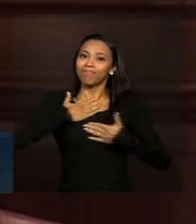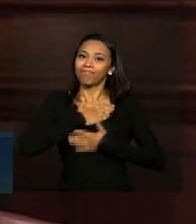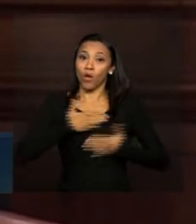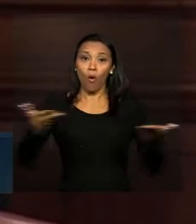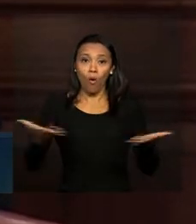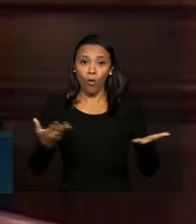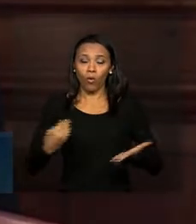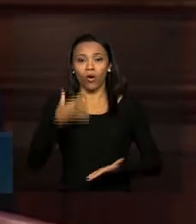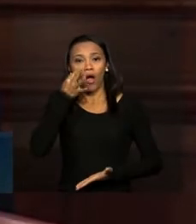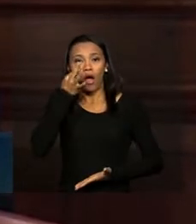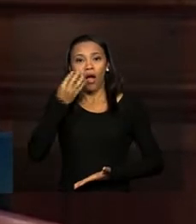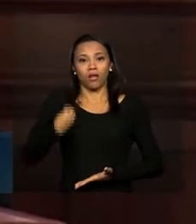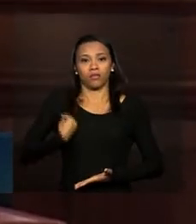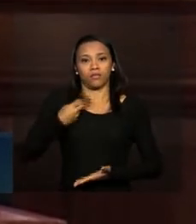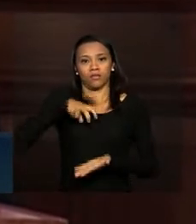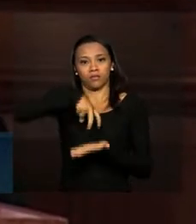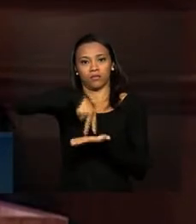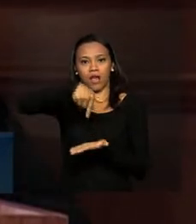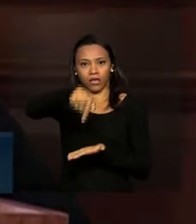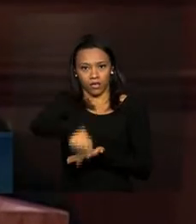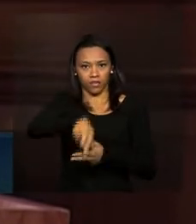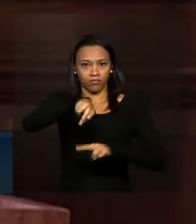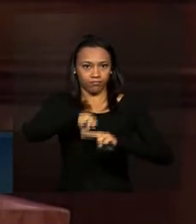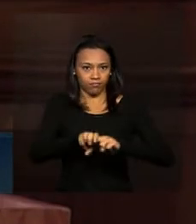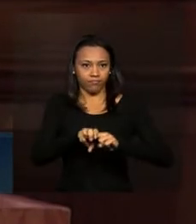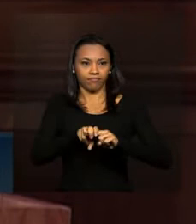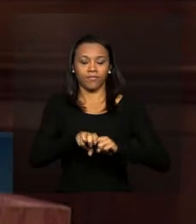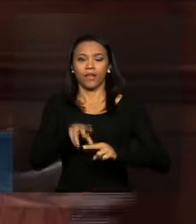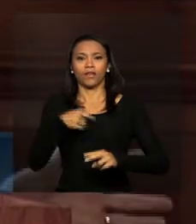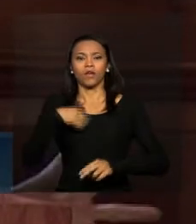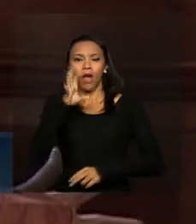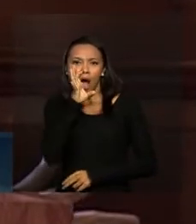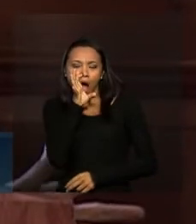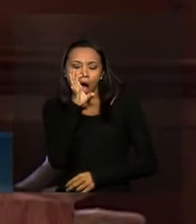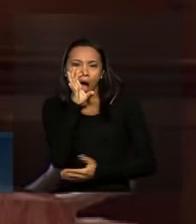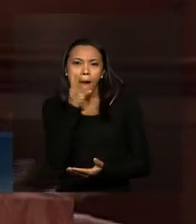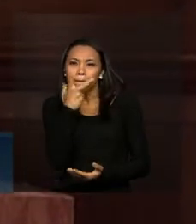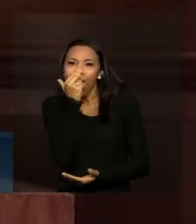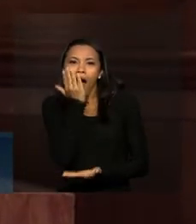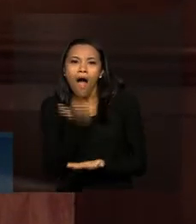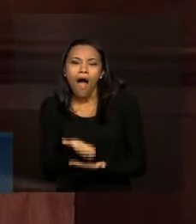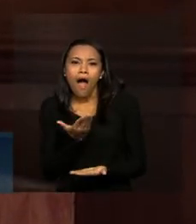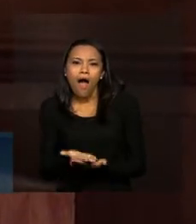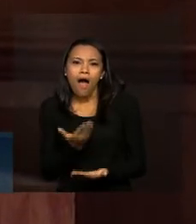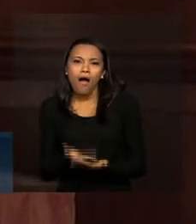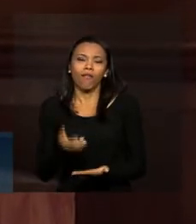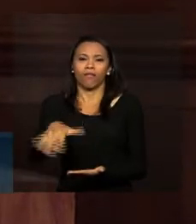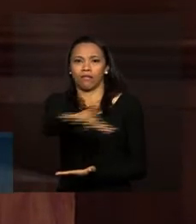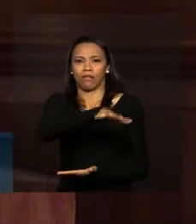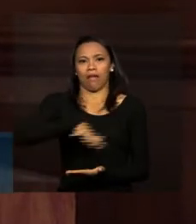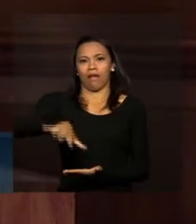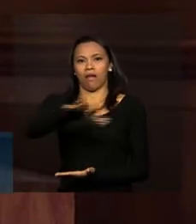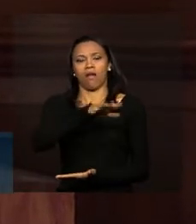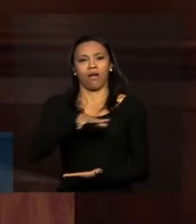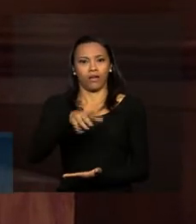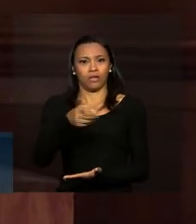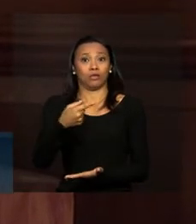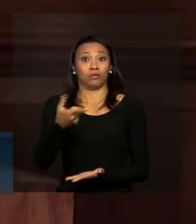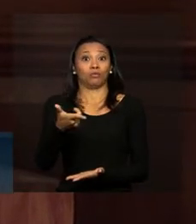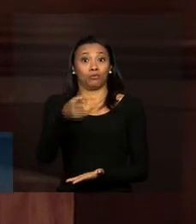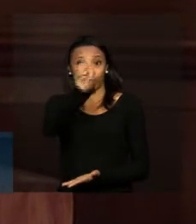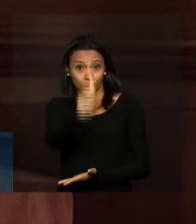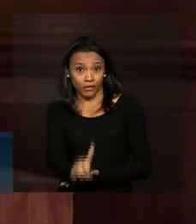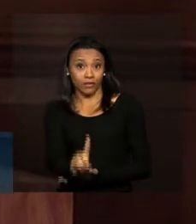hoje presente. Até porque, convenhamos, nós aqui ouvimos aulas da área jurídica, né? Tanto